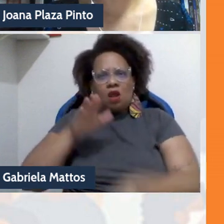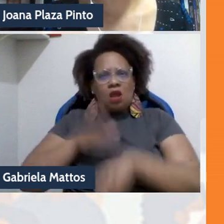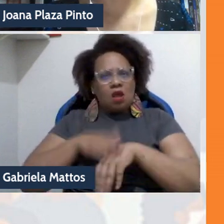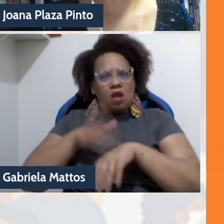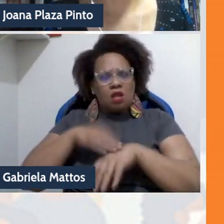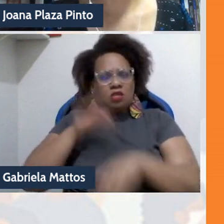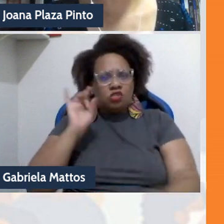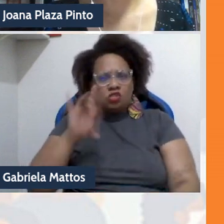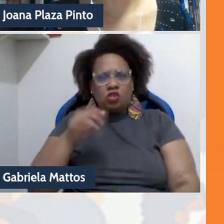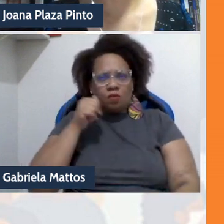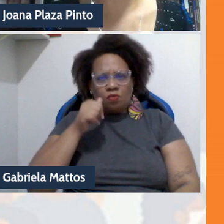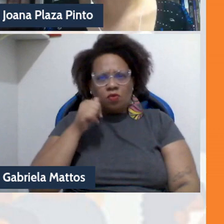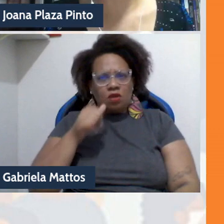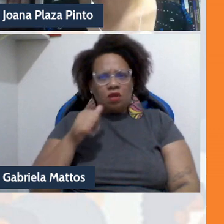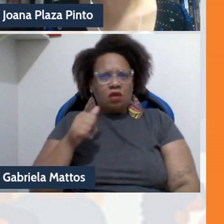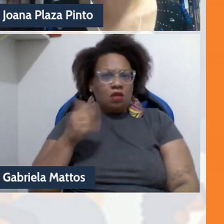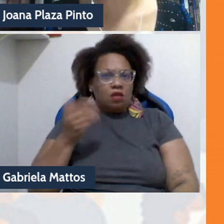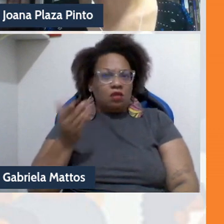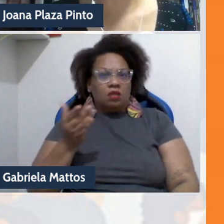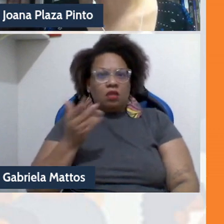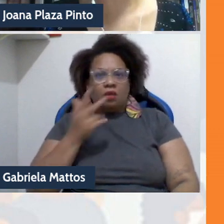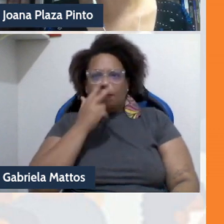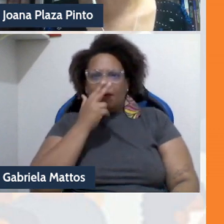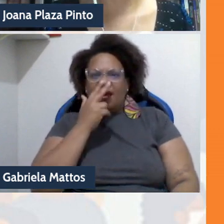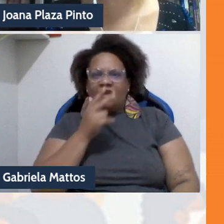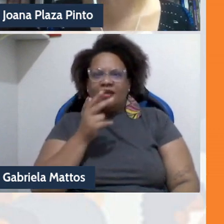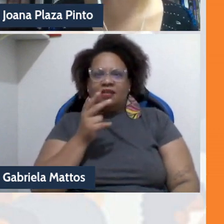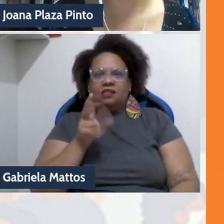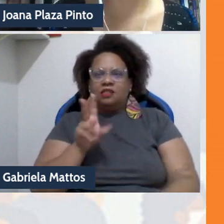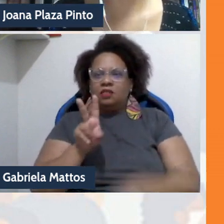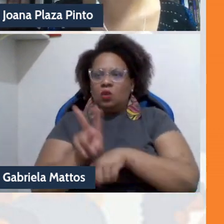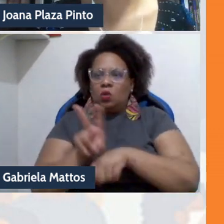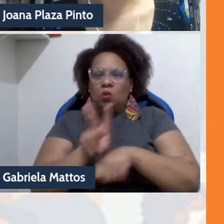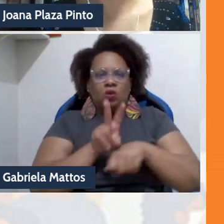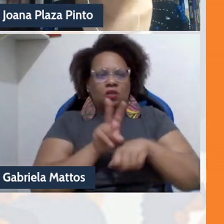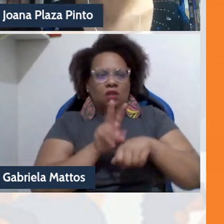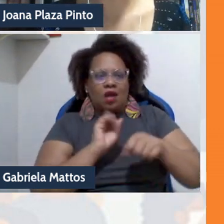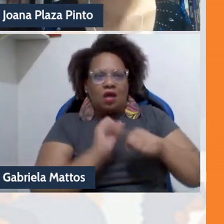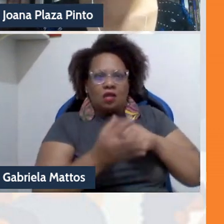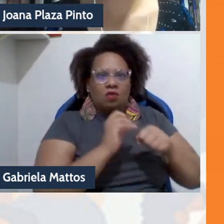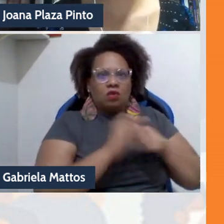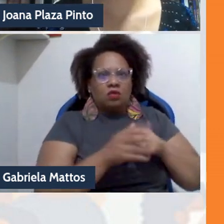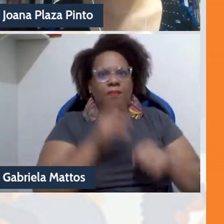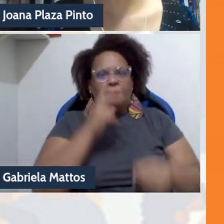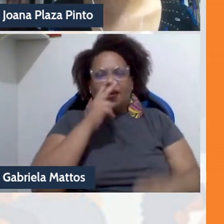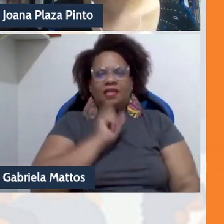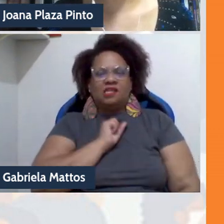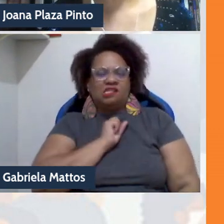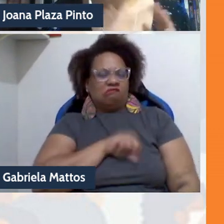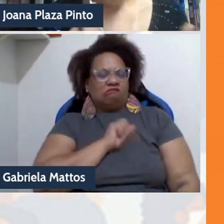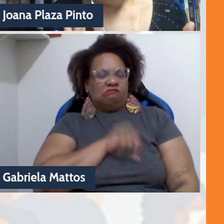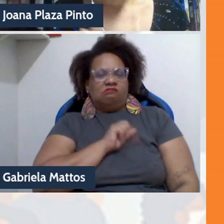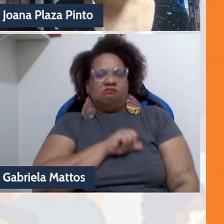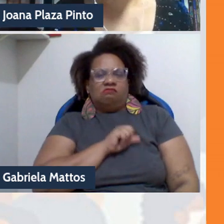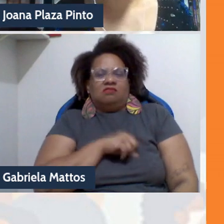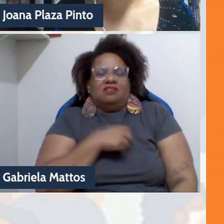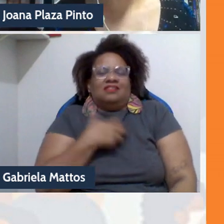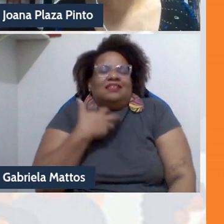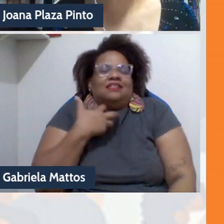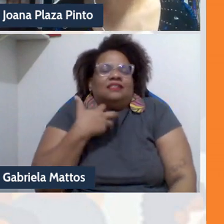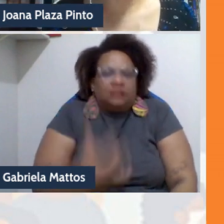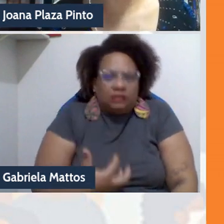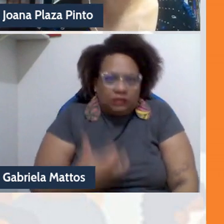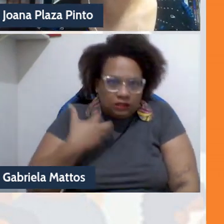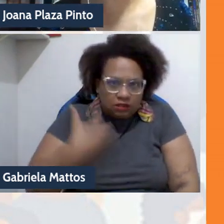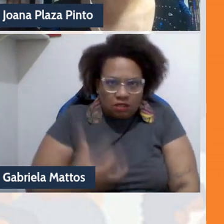medidas sanitárias uma espécie de perversidade para essa jornada exaustiva e sobrecarga. Bom, esse é